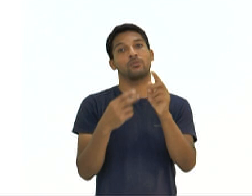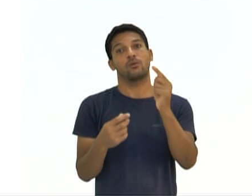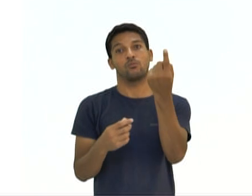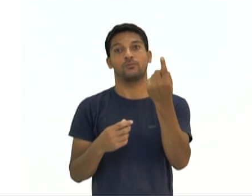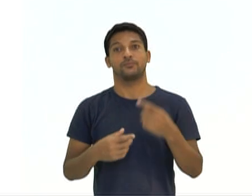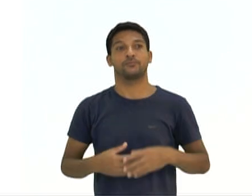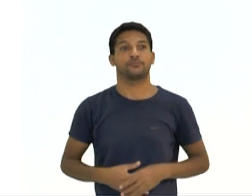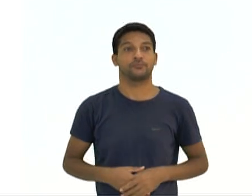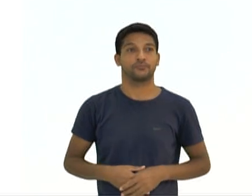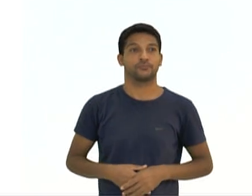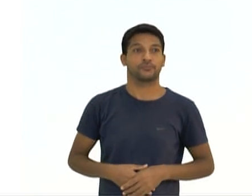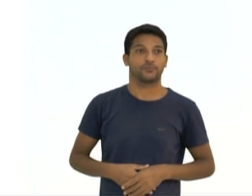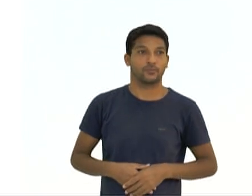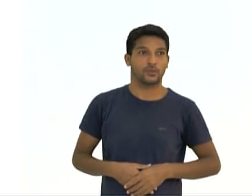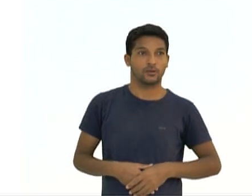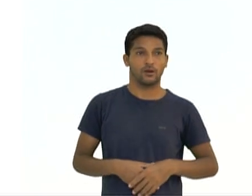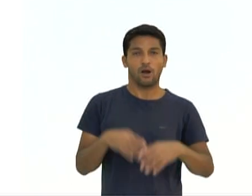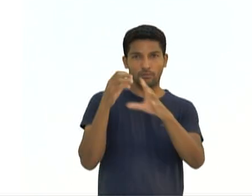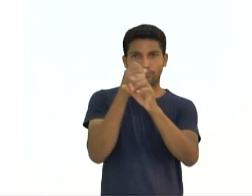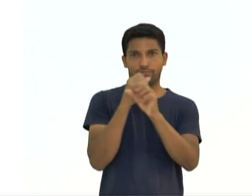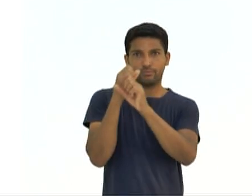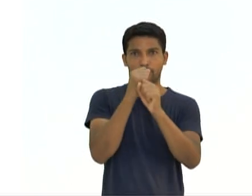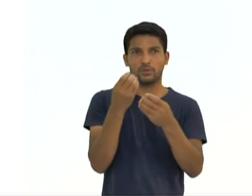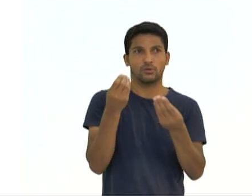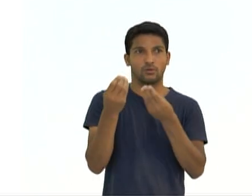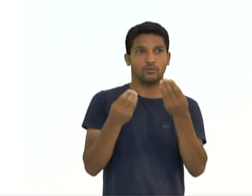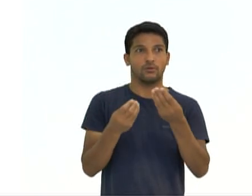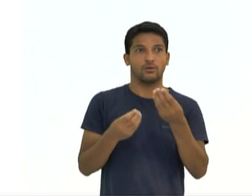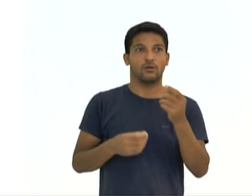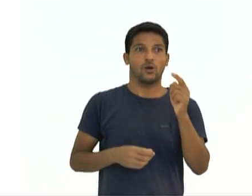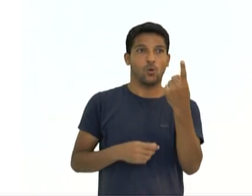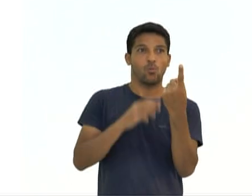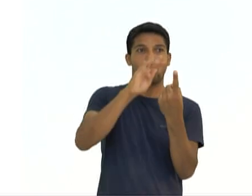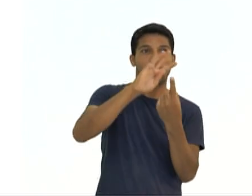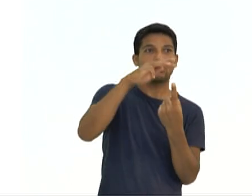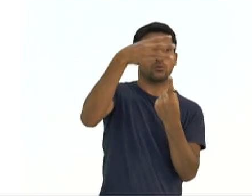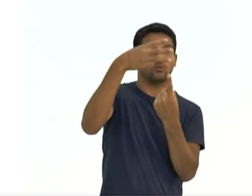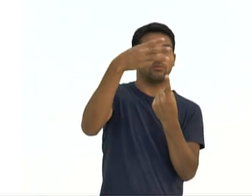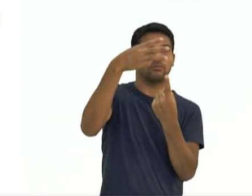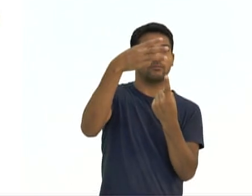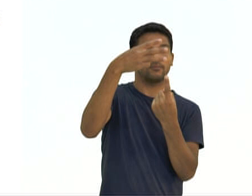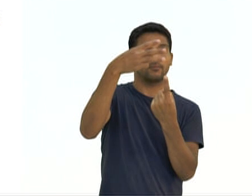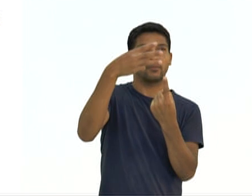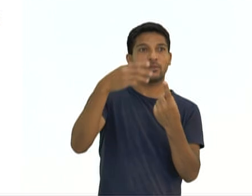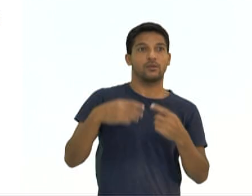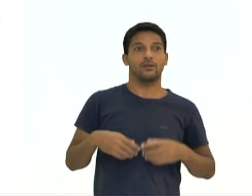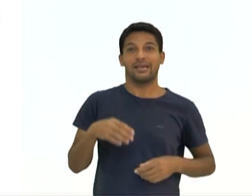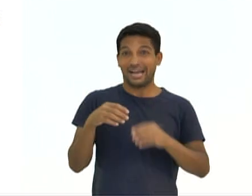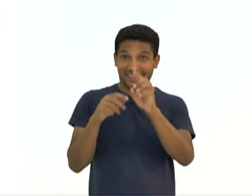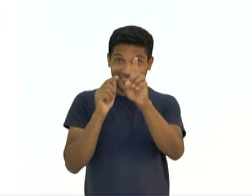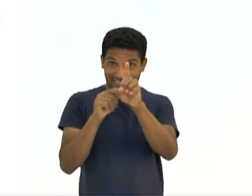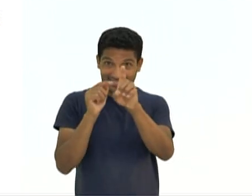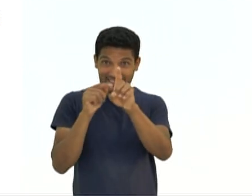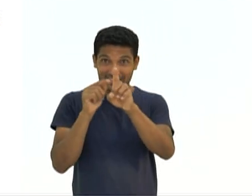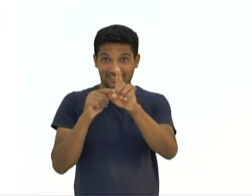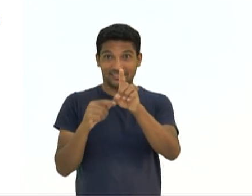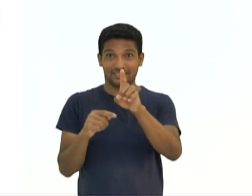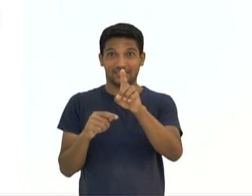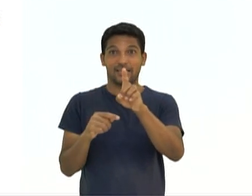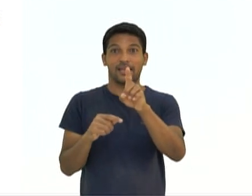dessa substância, né? A gente pega o álcool ao cubo, fica 1 centímetro cúbico. A densidade é a